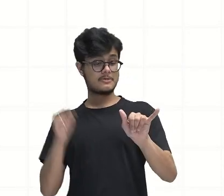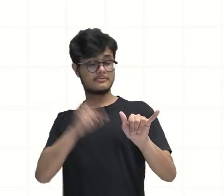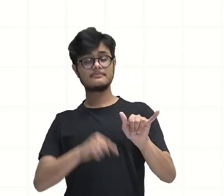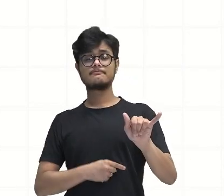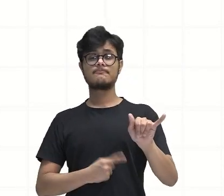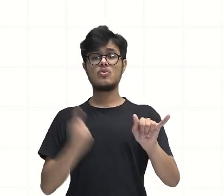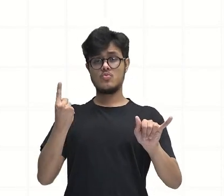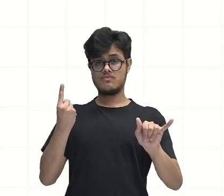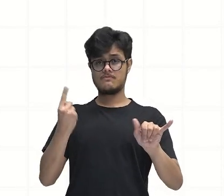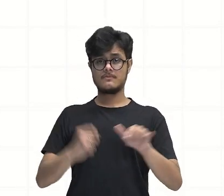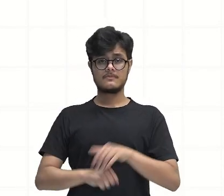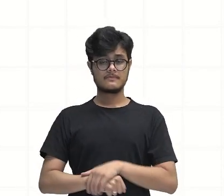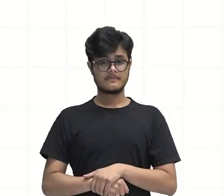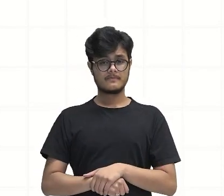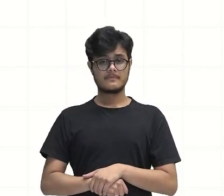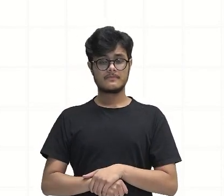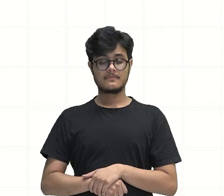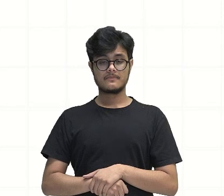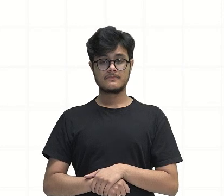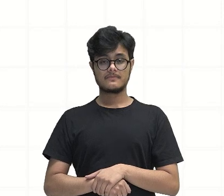ser 1.